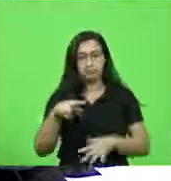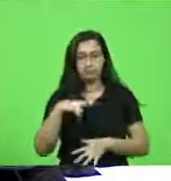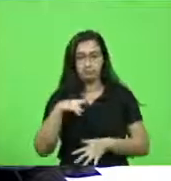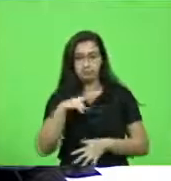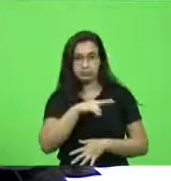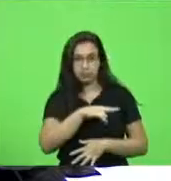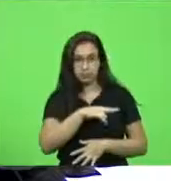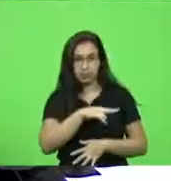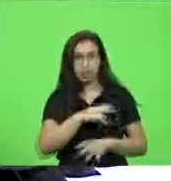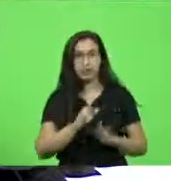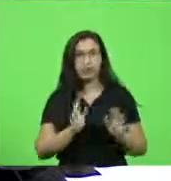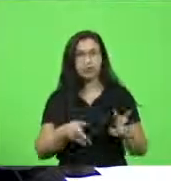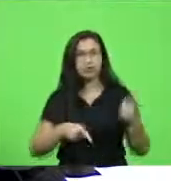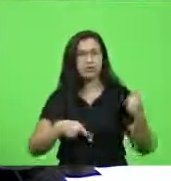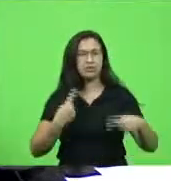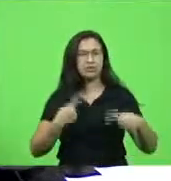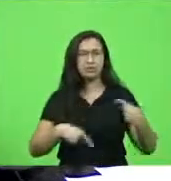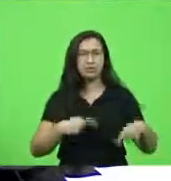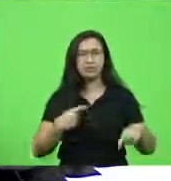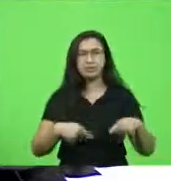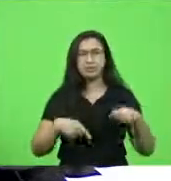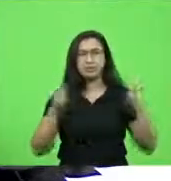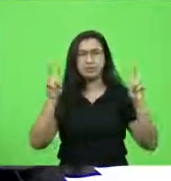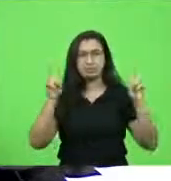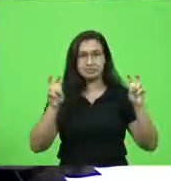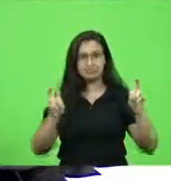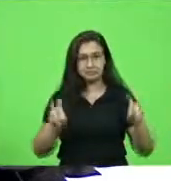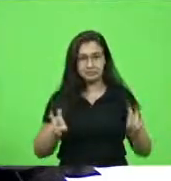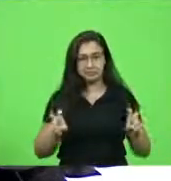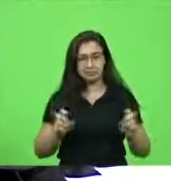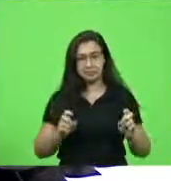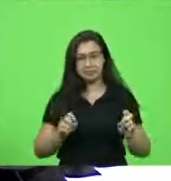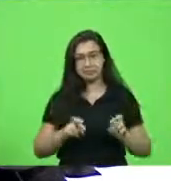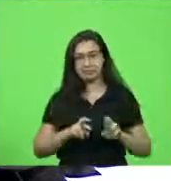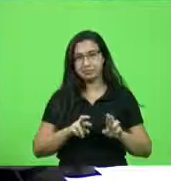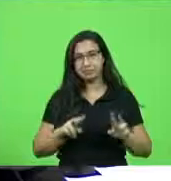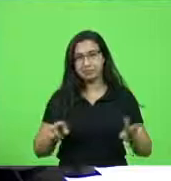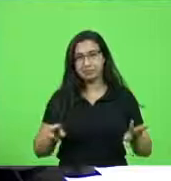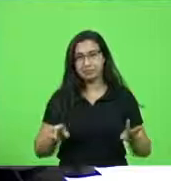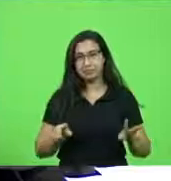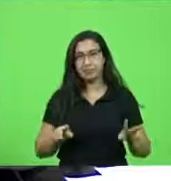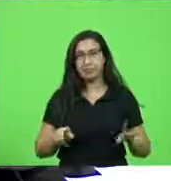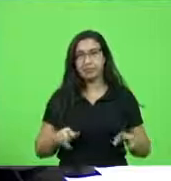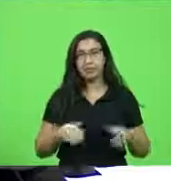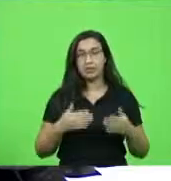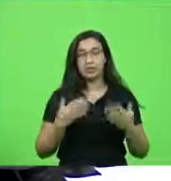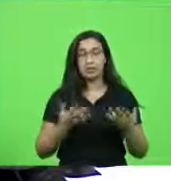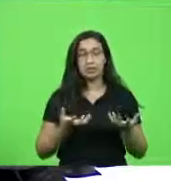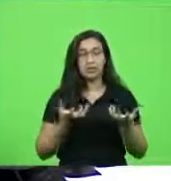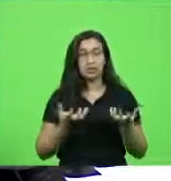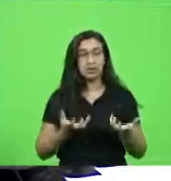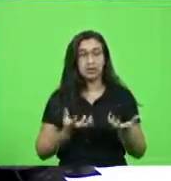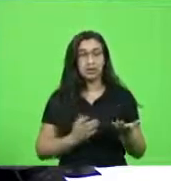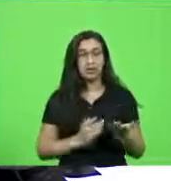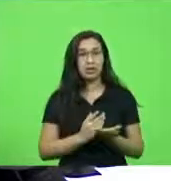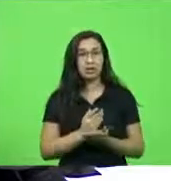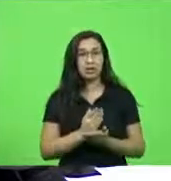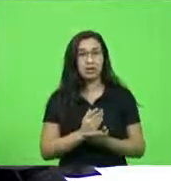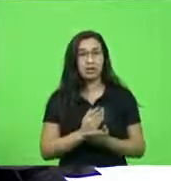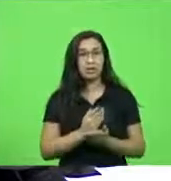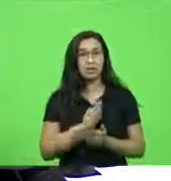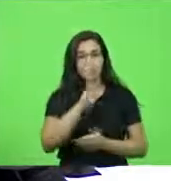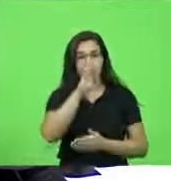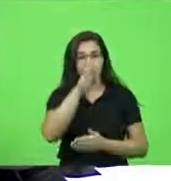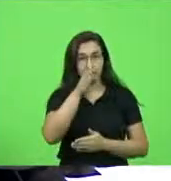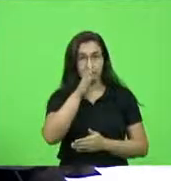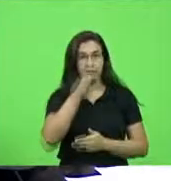debatemos aqui diversas vezes. E os senhores querem um bom motivo para aprovar esse pedido de prioridade? Querem um